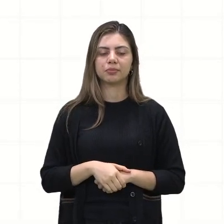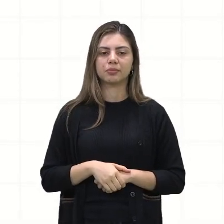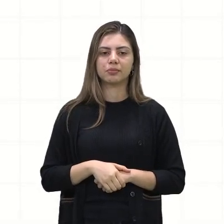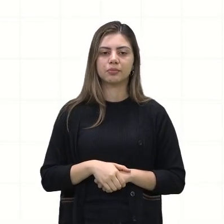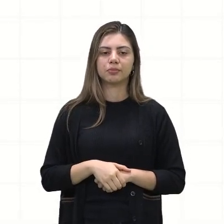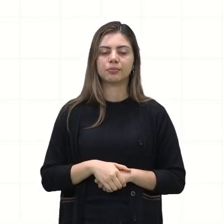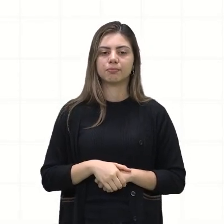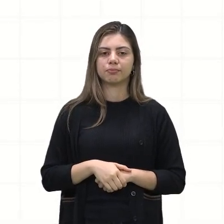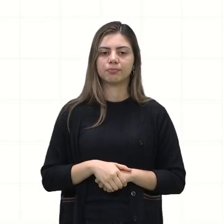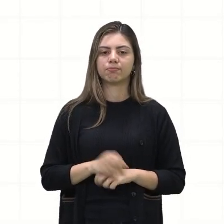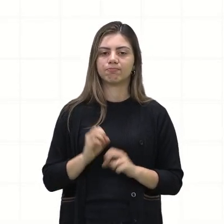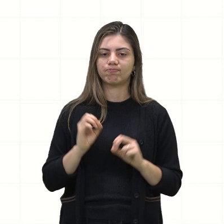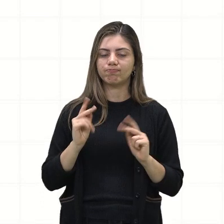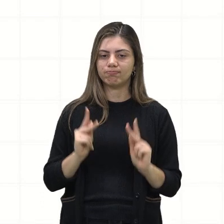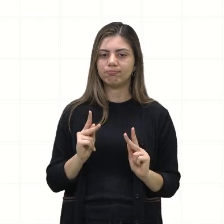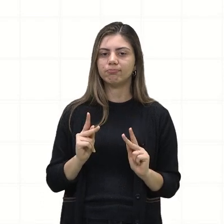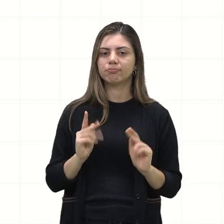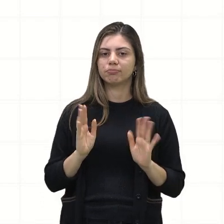Ok, então,